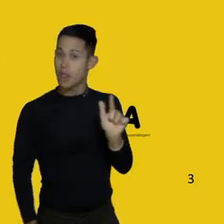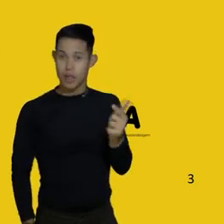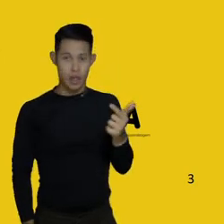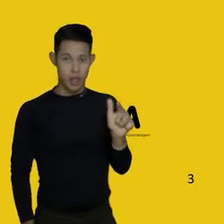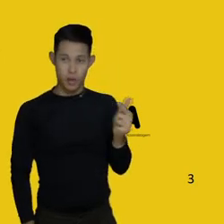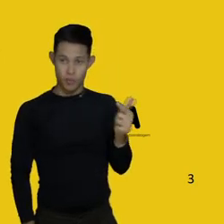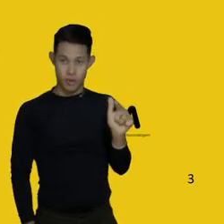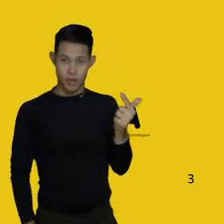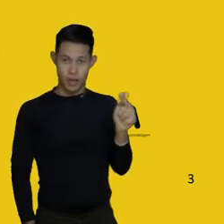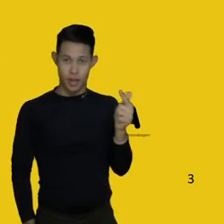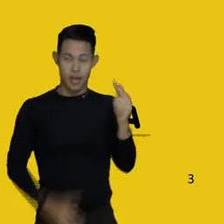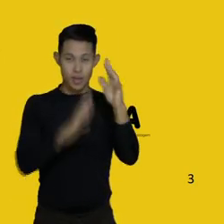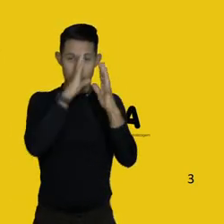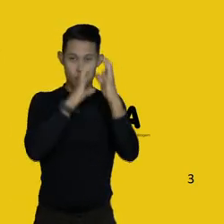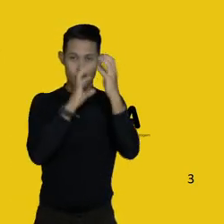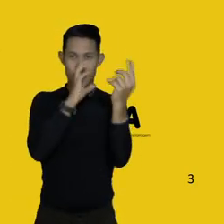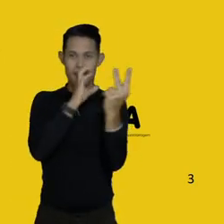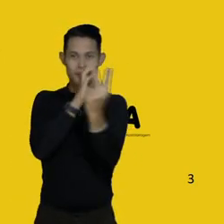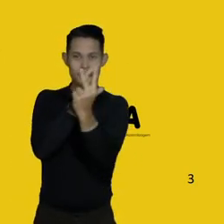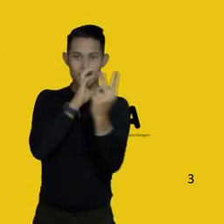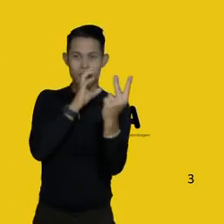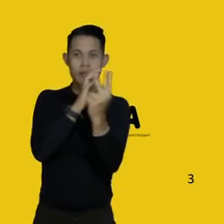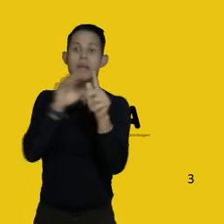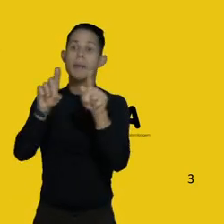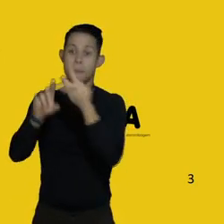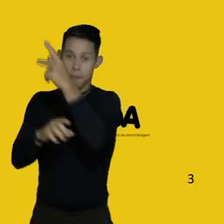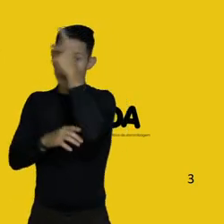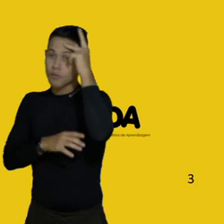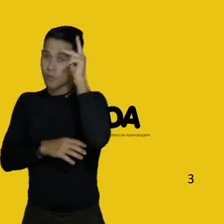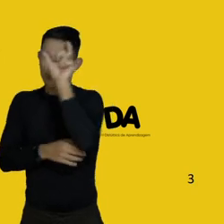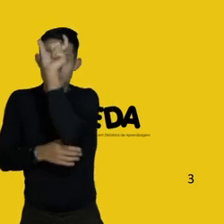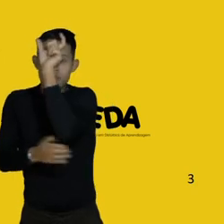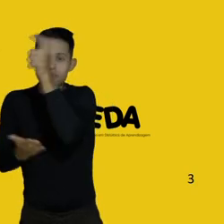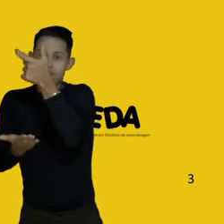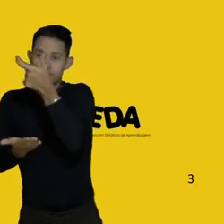cérebro e o disléxico praticamente só